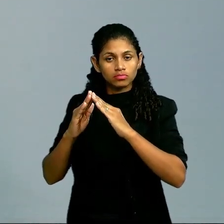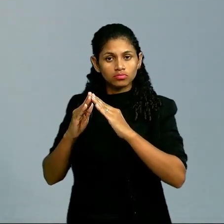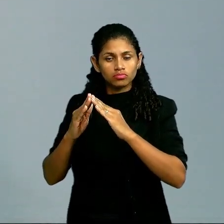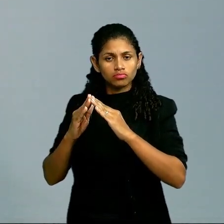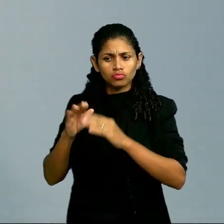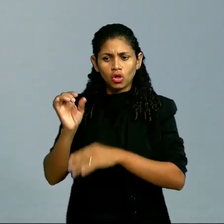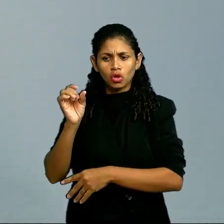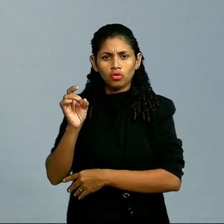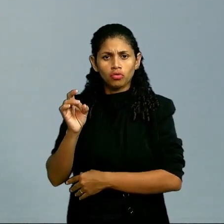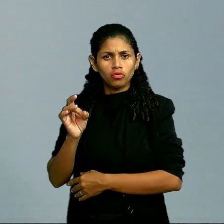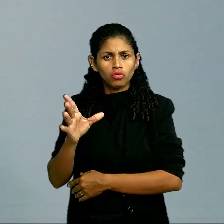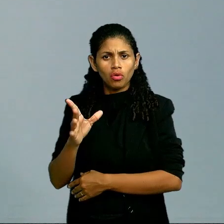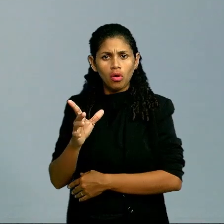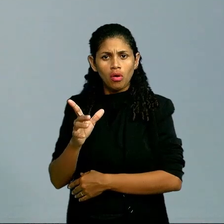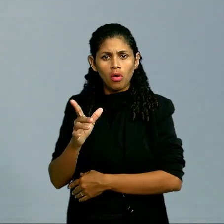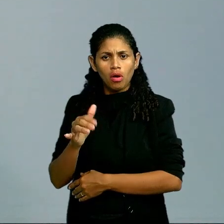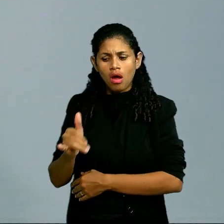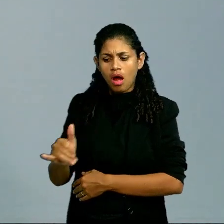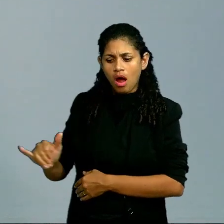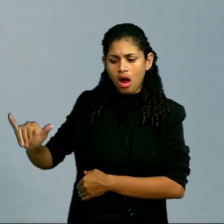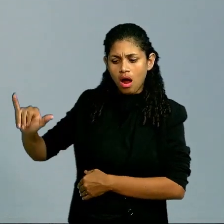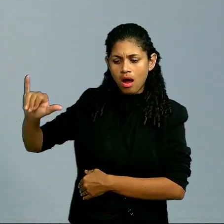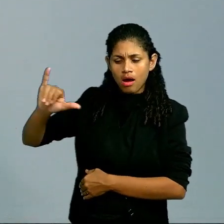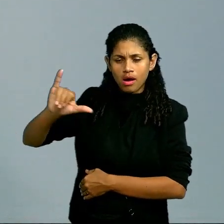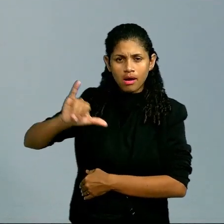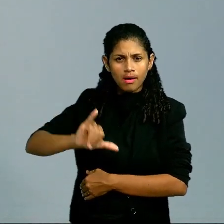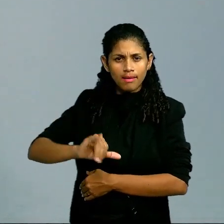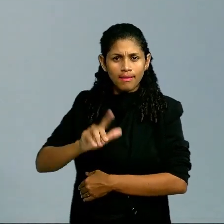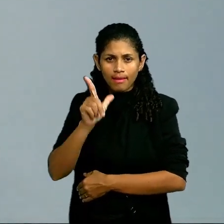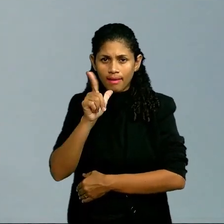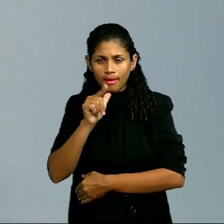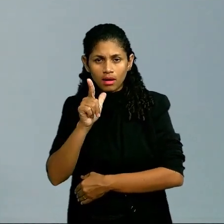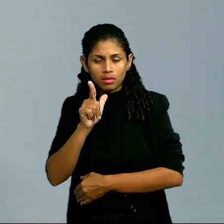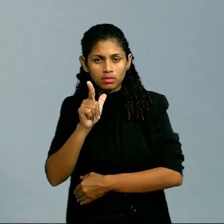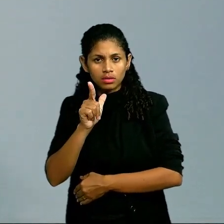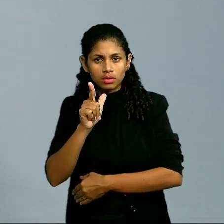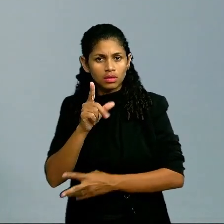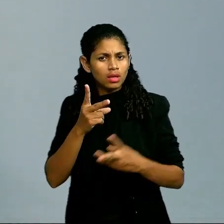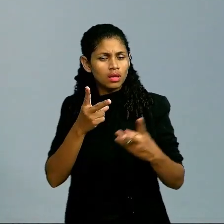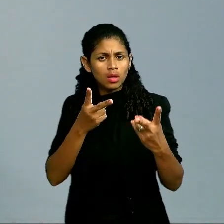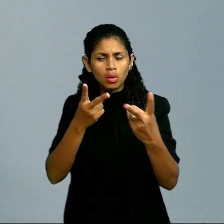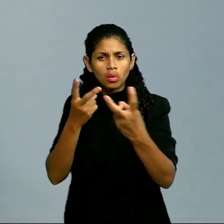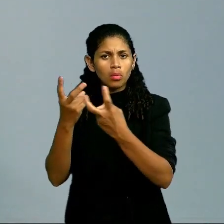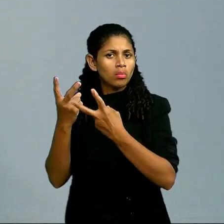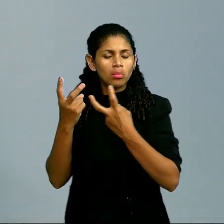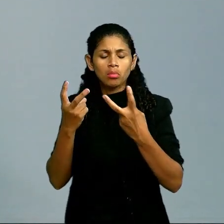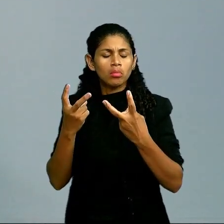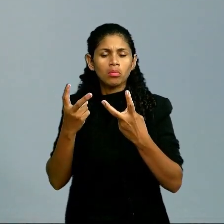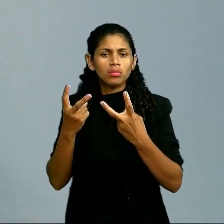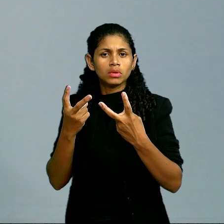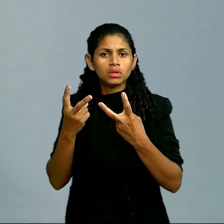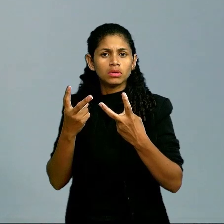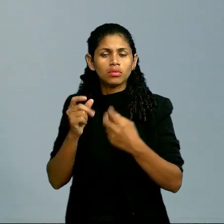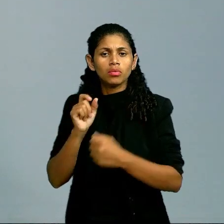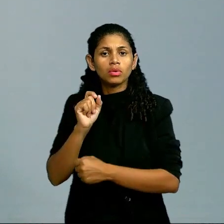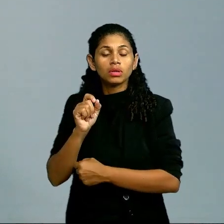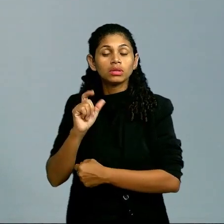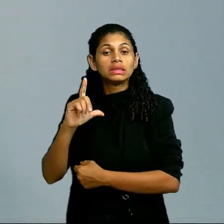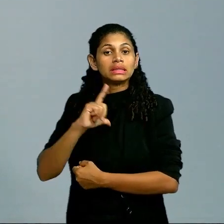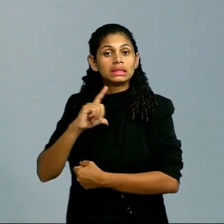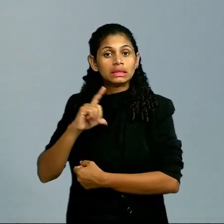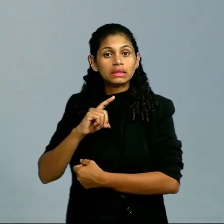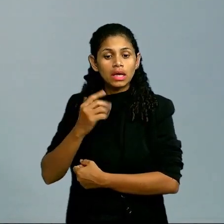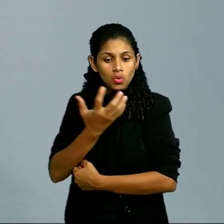só põe água dentro e não observa. Mas todas elas, tá? Ela tem uma medida, tá? Tem